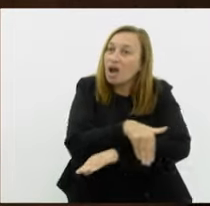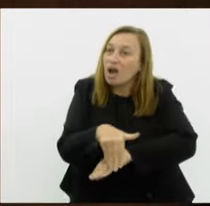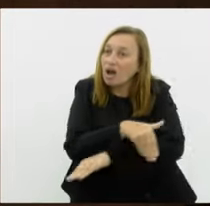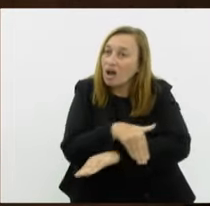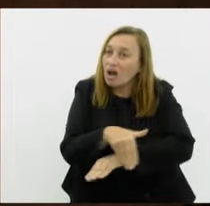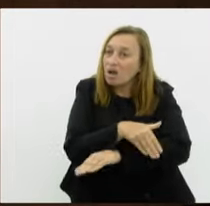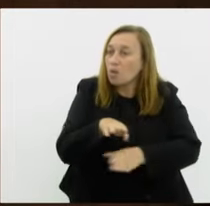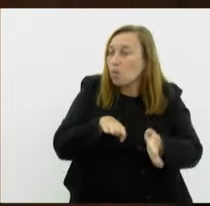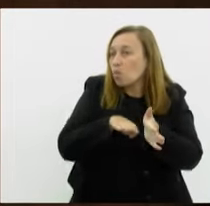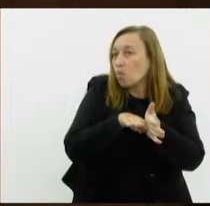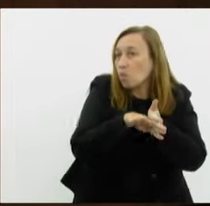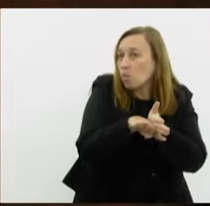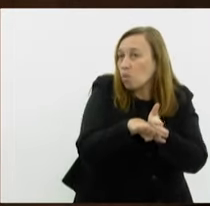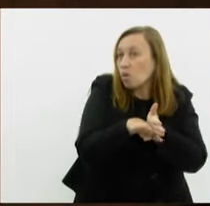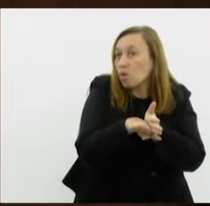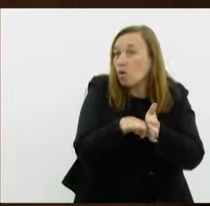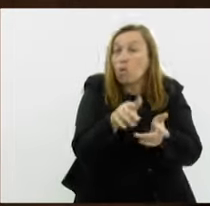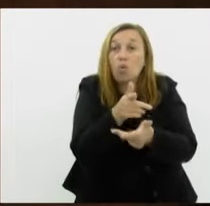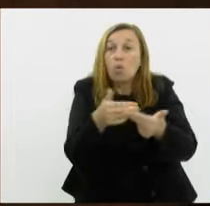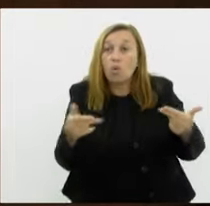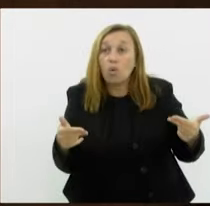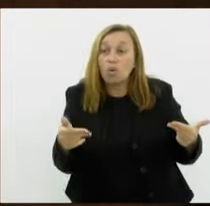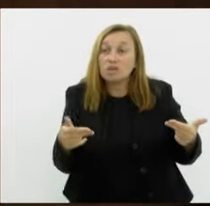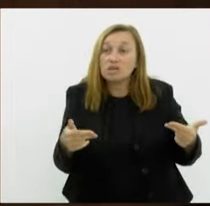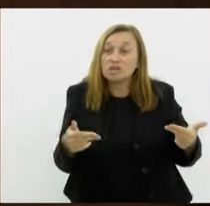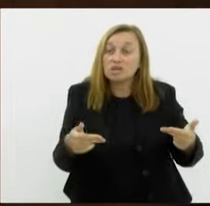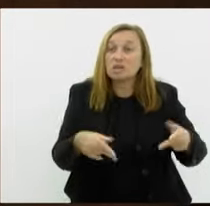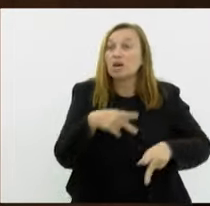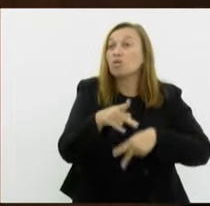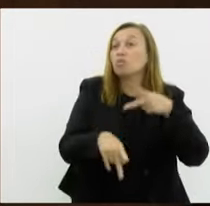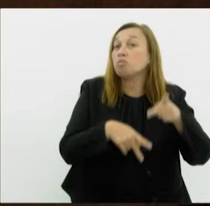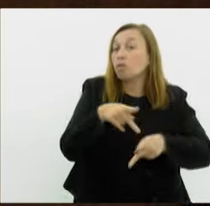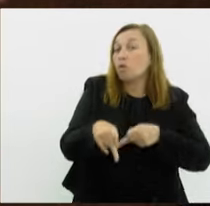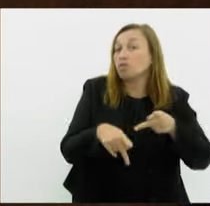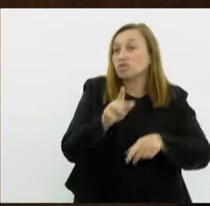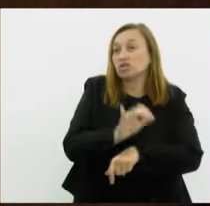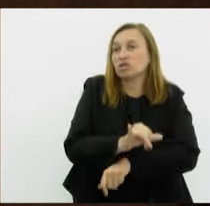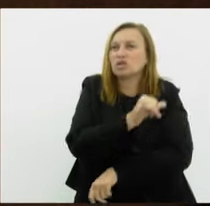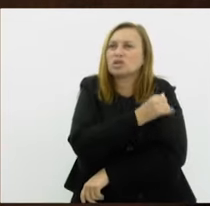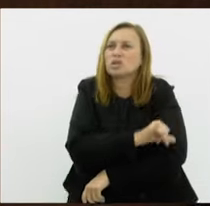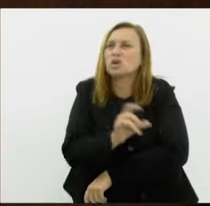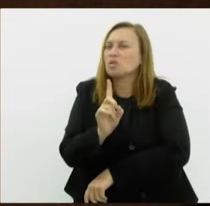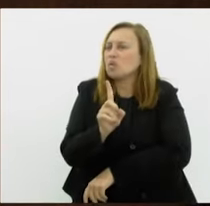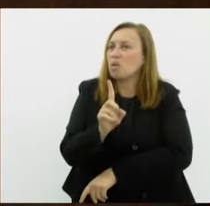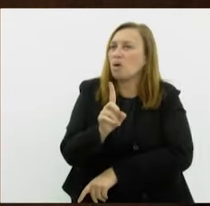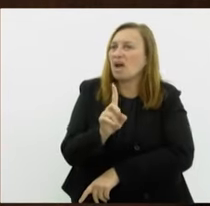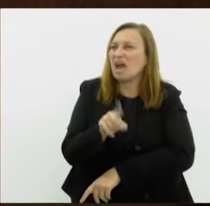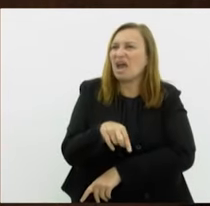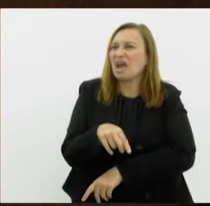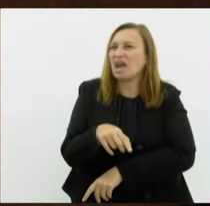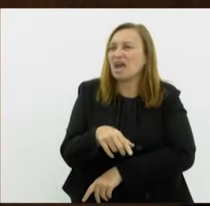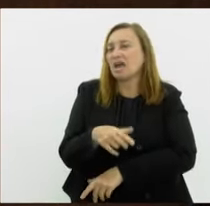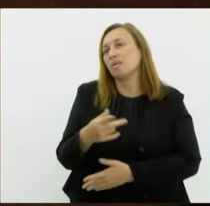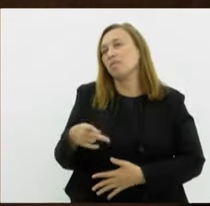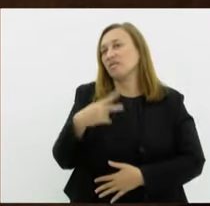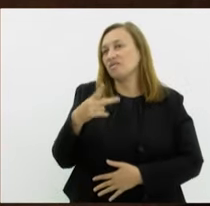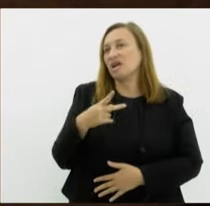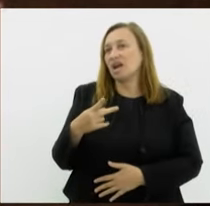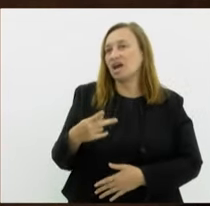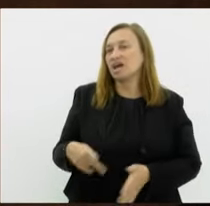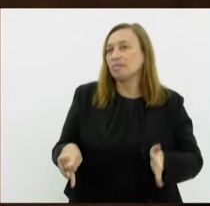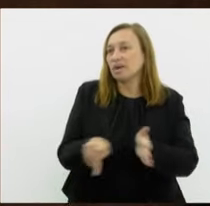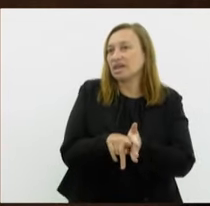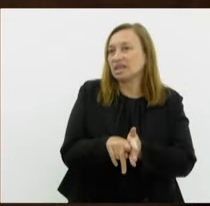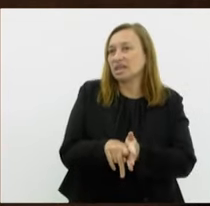de estacionamento, coisa que é para a população do Rio de Janeiro. Não é para ninguém dizer que é dono da